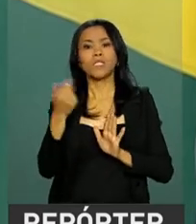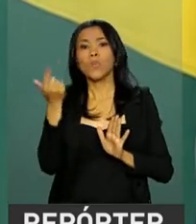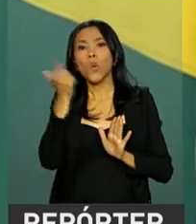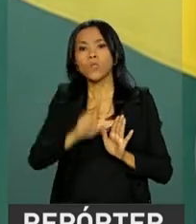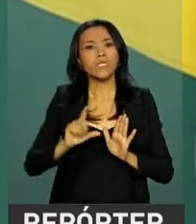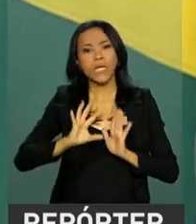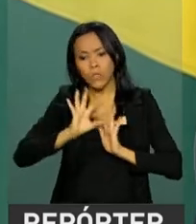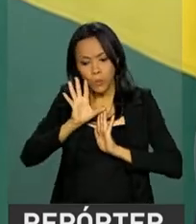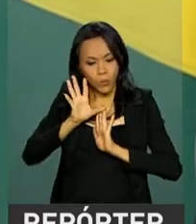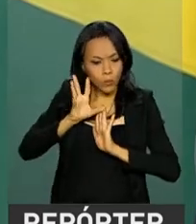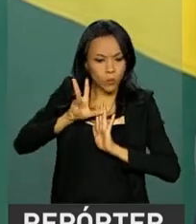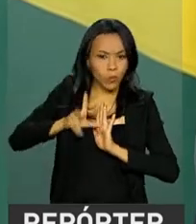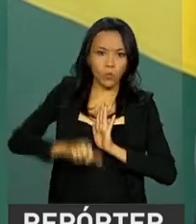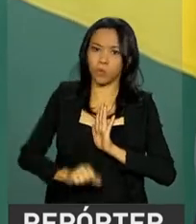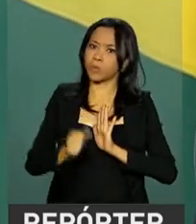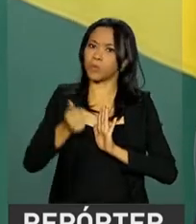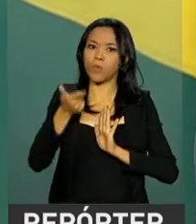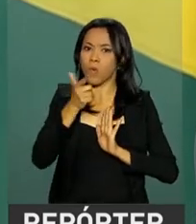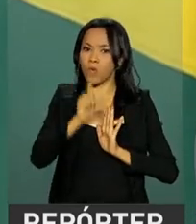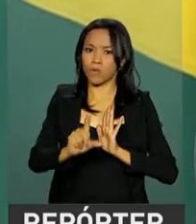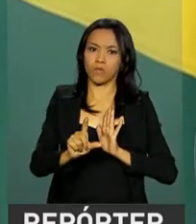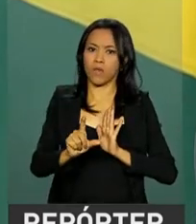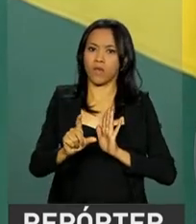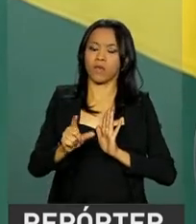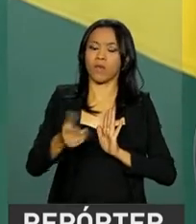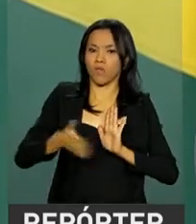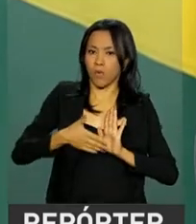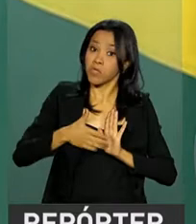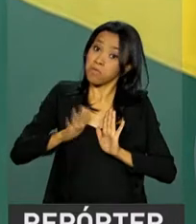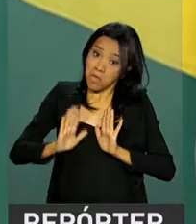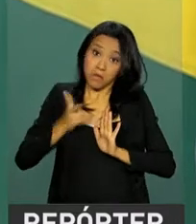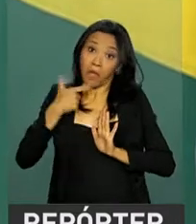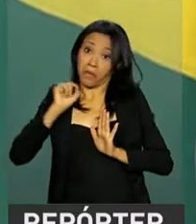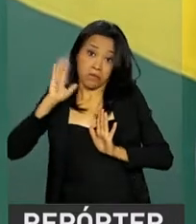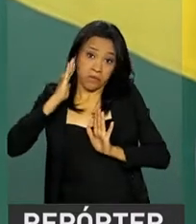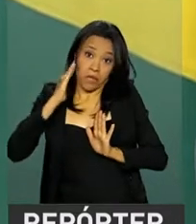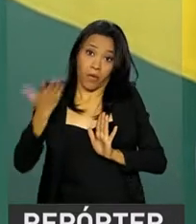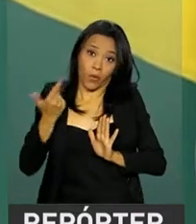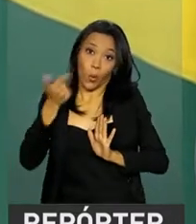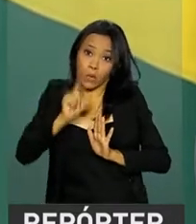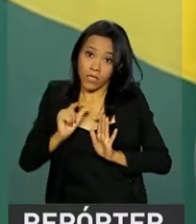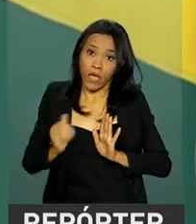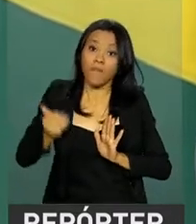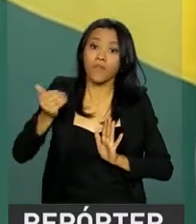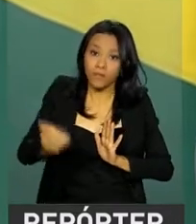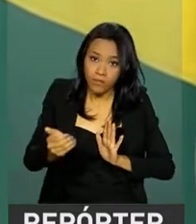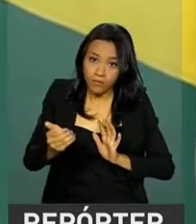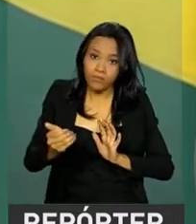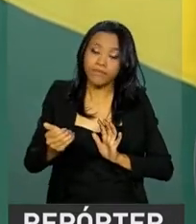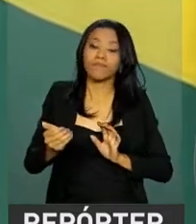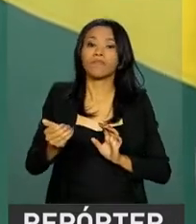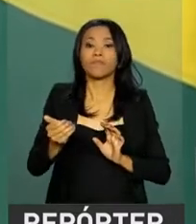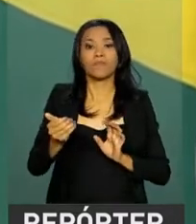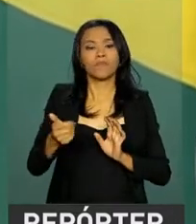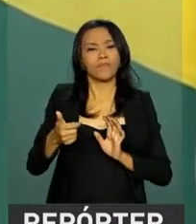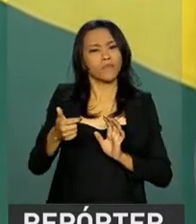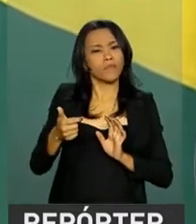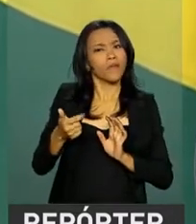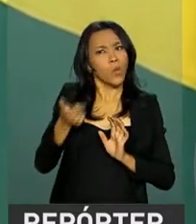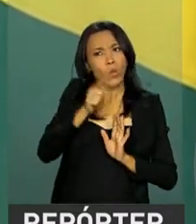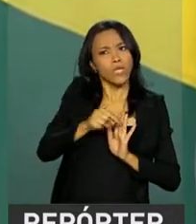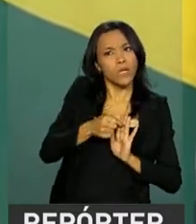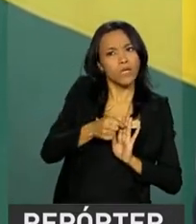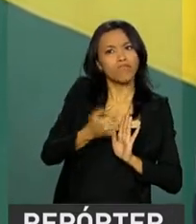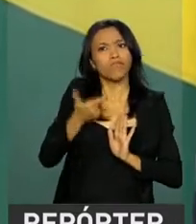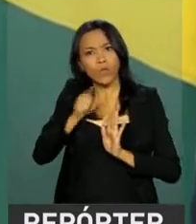que a reforma previdenciária propõe mas quem sabe nós conseguimos dar um avanço e avançamos até um certo ponto que